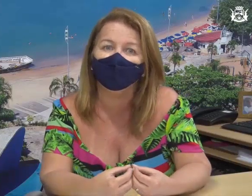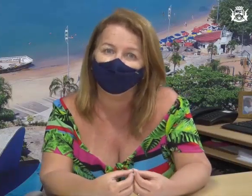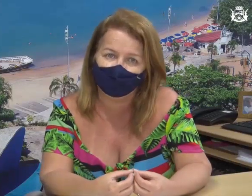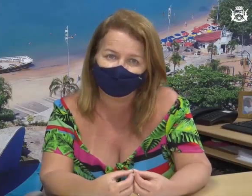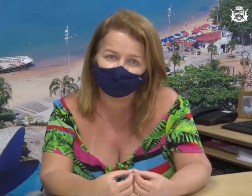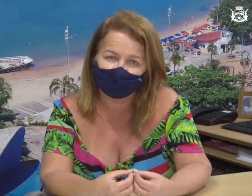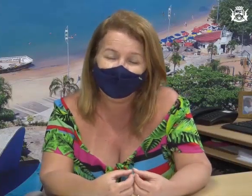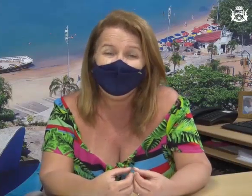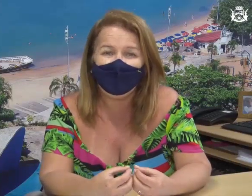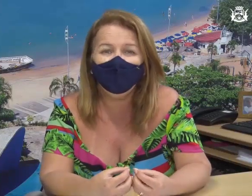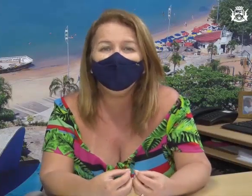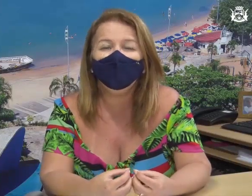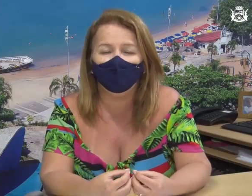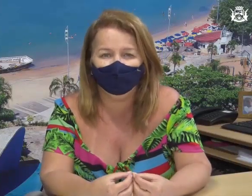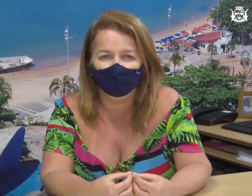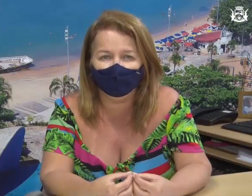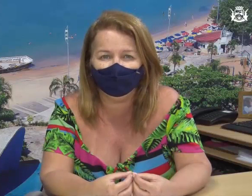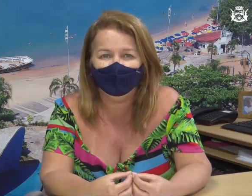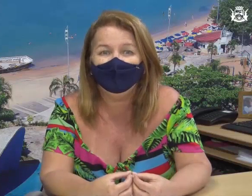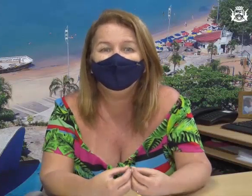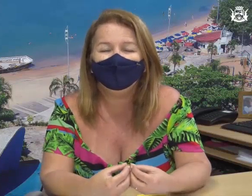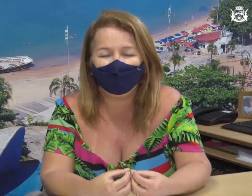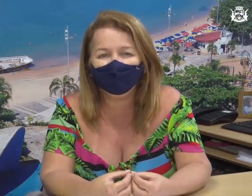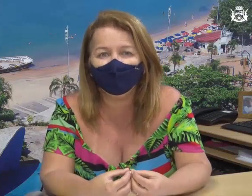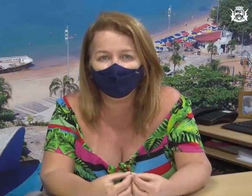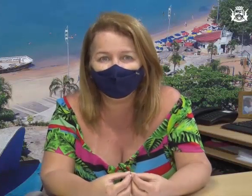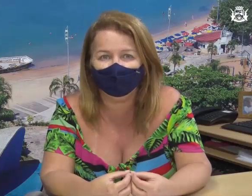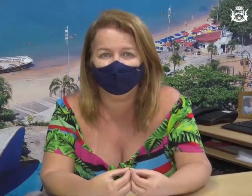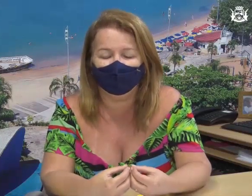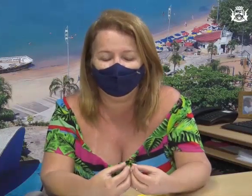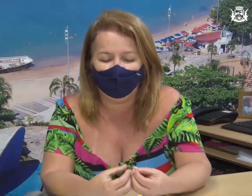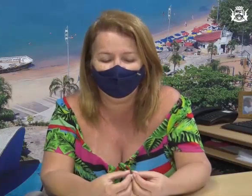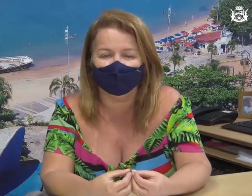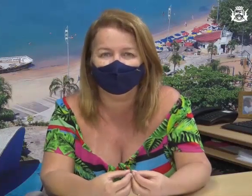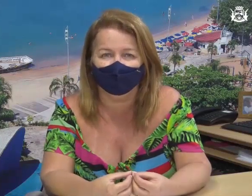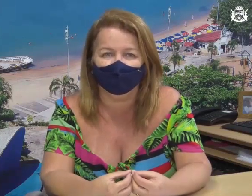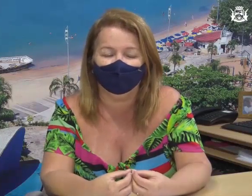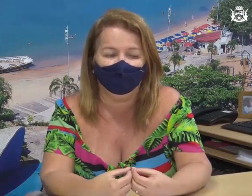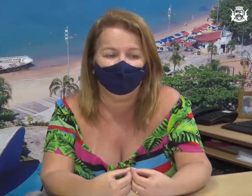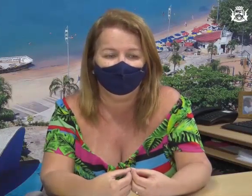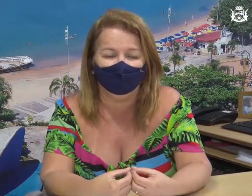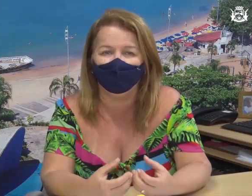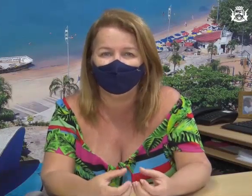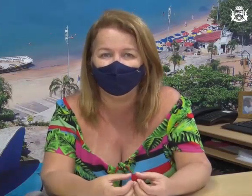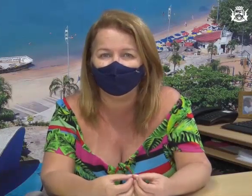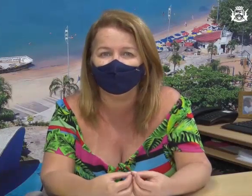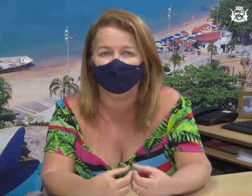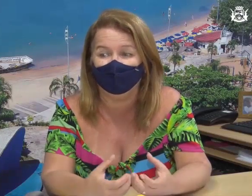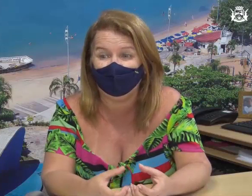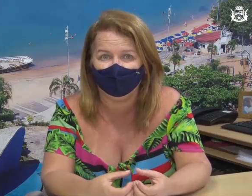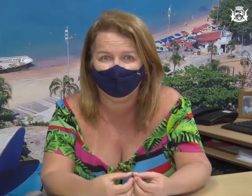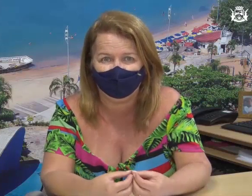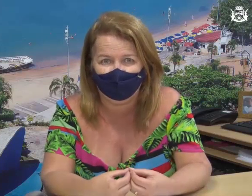bandeira nível 2. É muito importante que cada um que esteja aí com seus